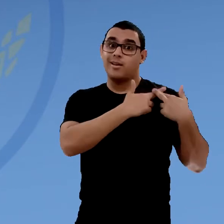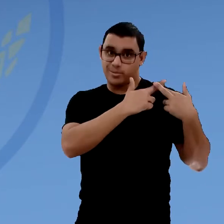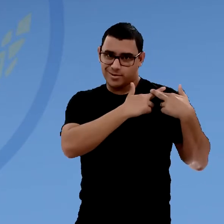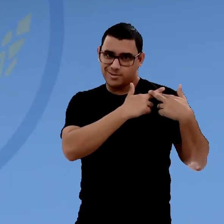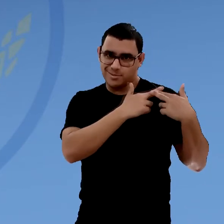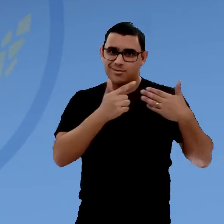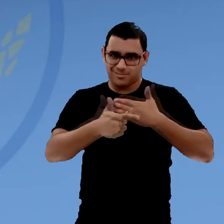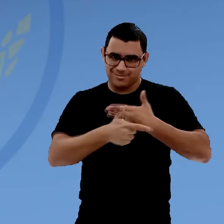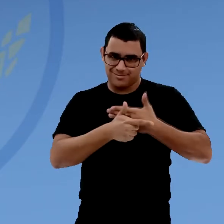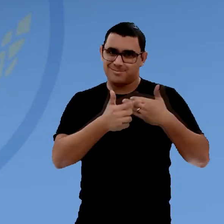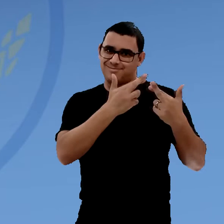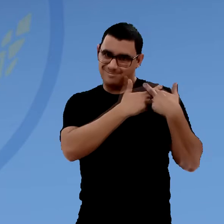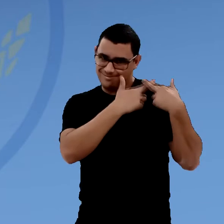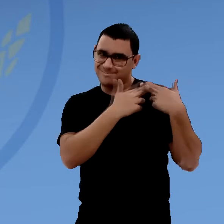também,